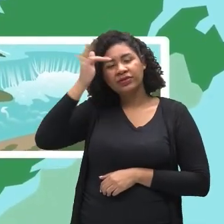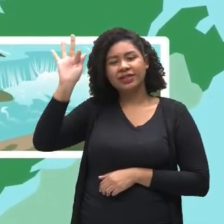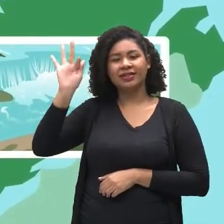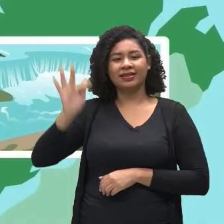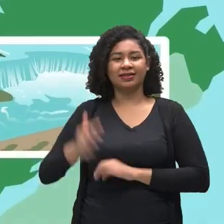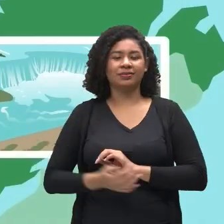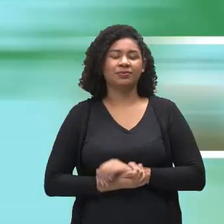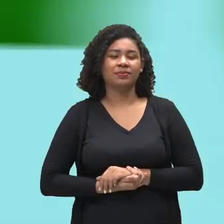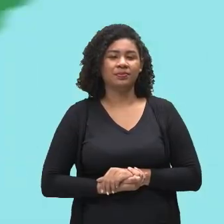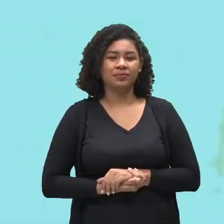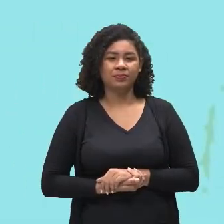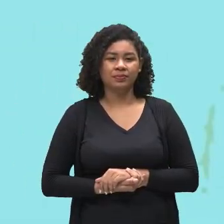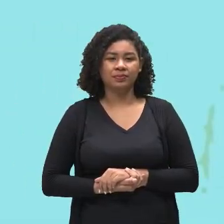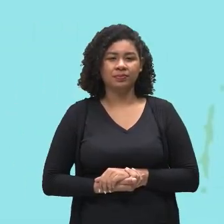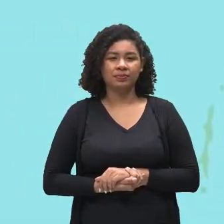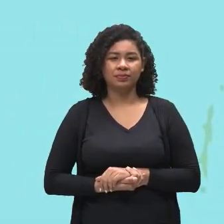francês.